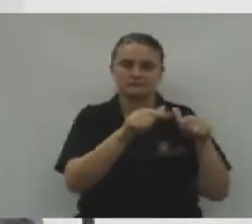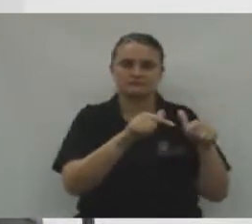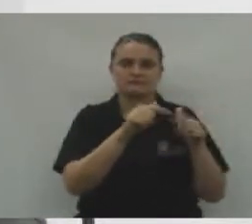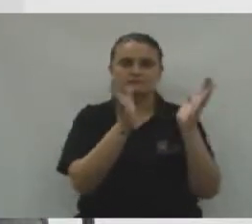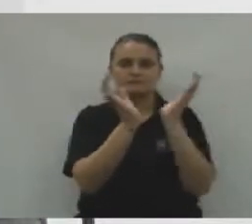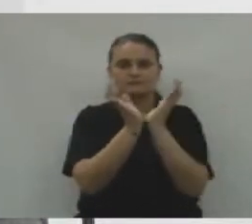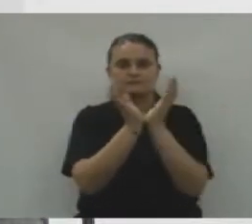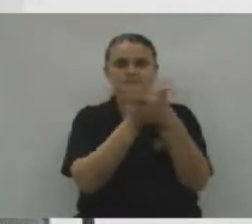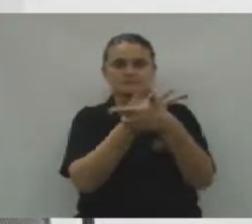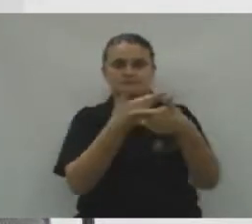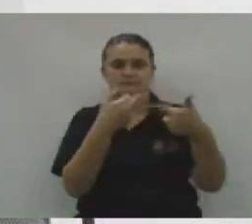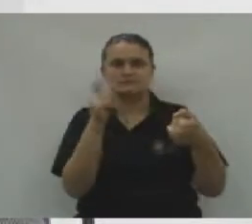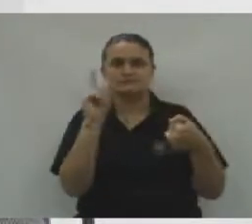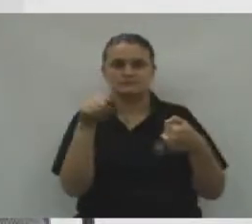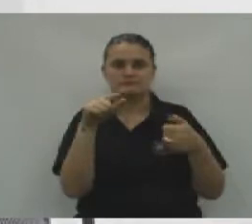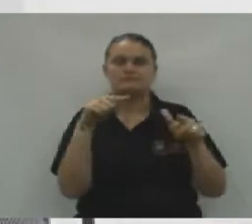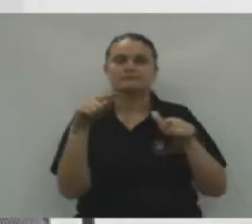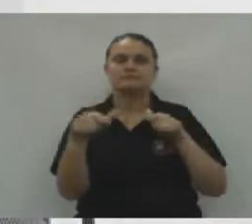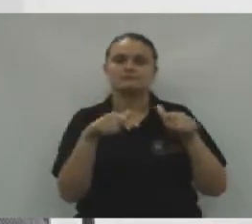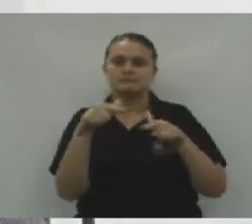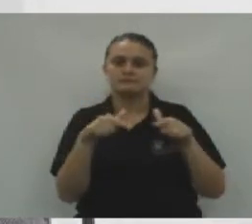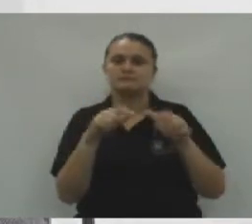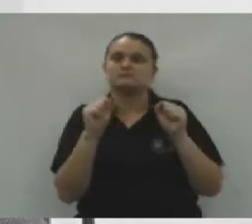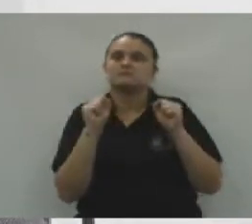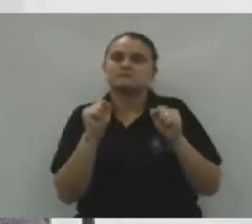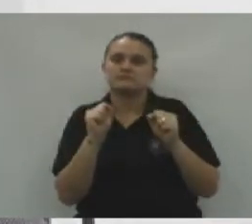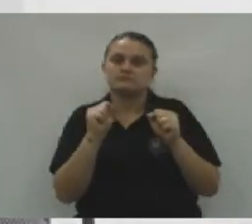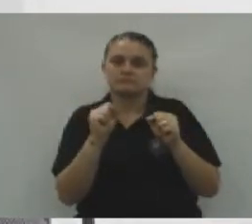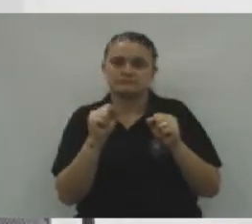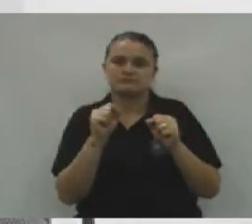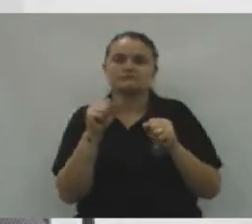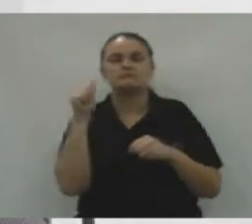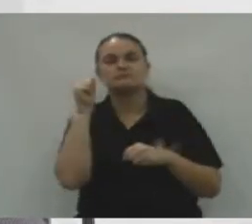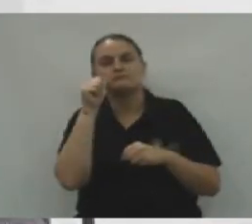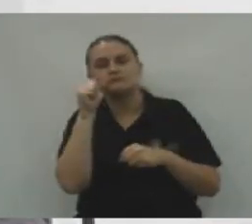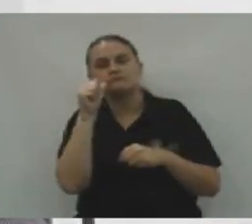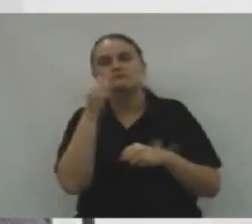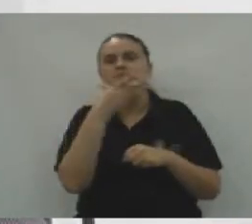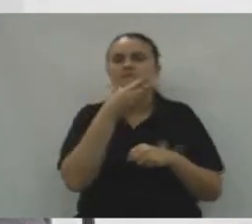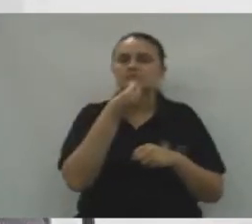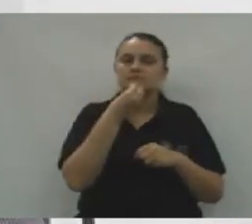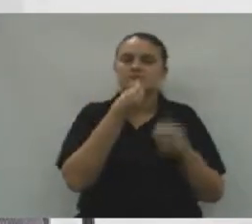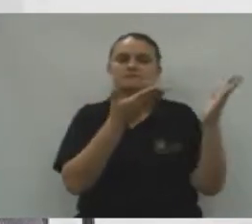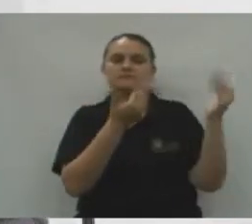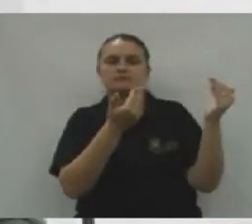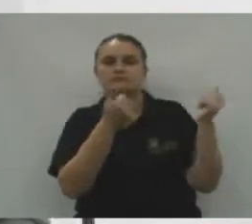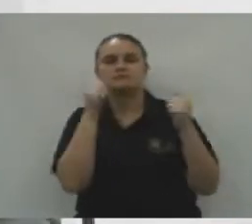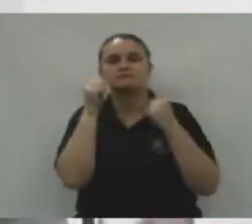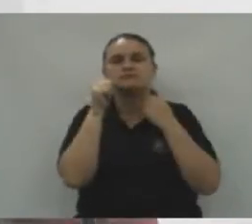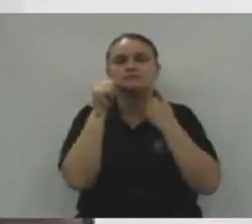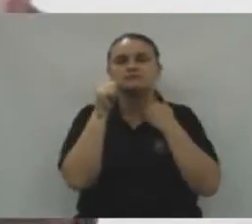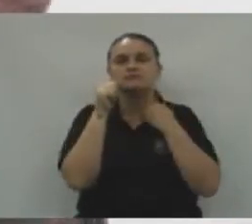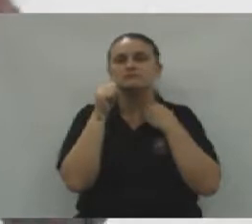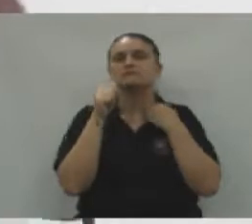é uma atividade que permite empregar bastante a mão de obra de jovens e de mulheres.